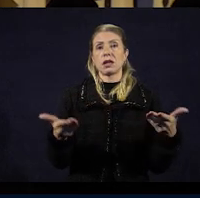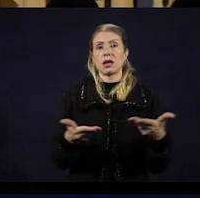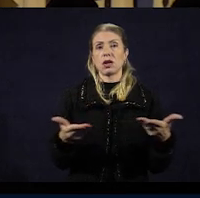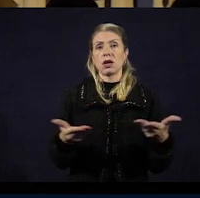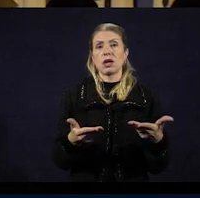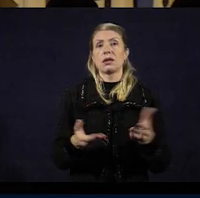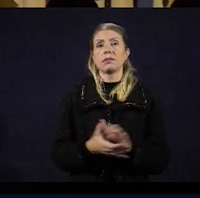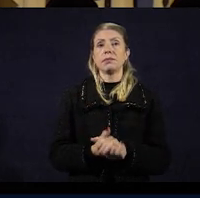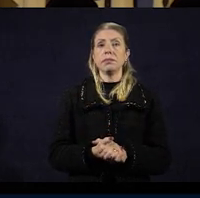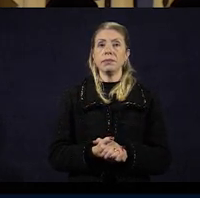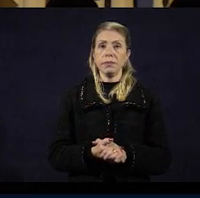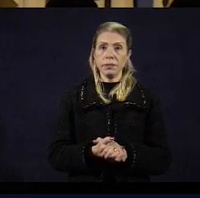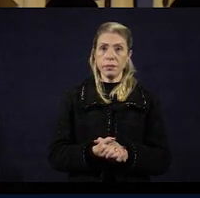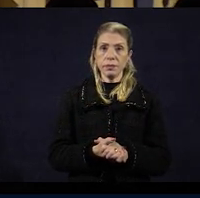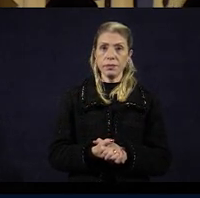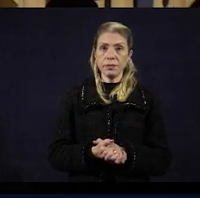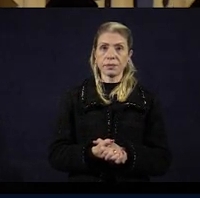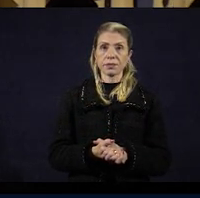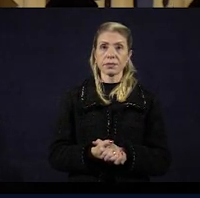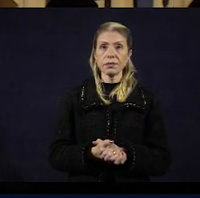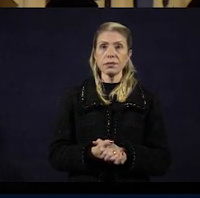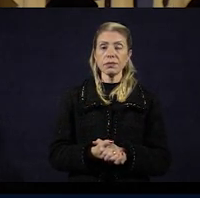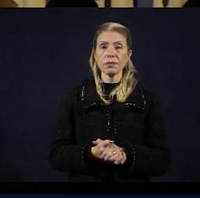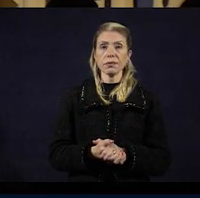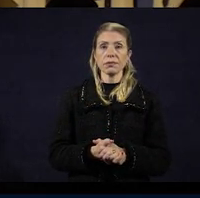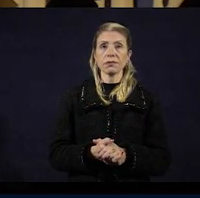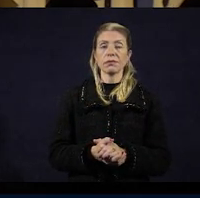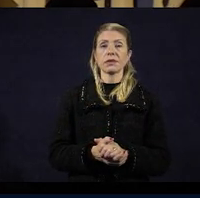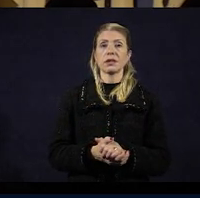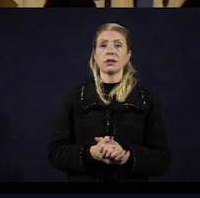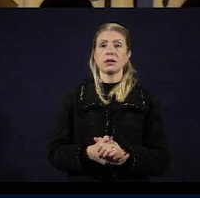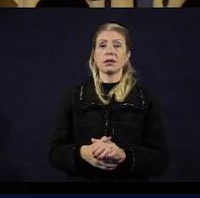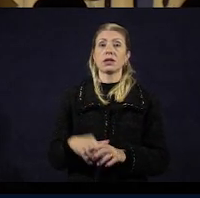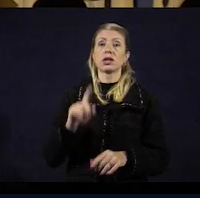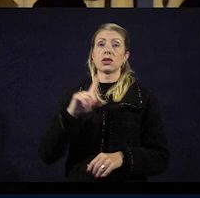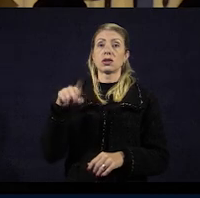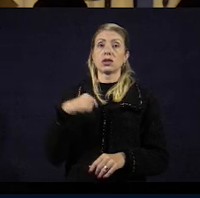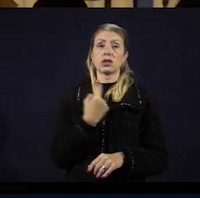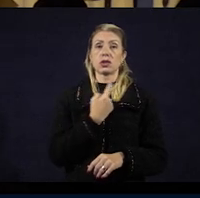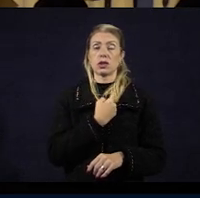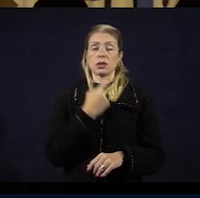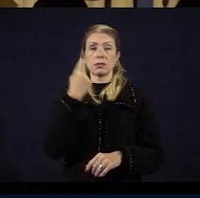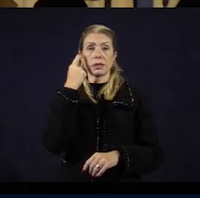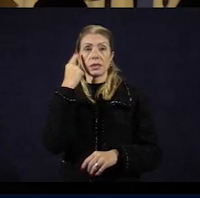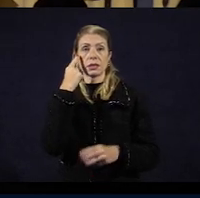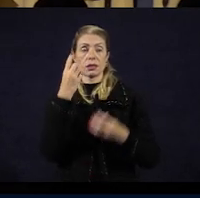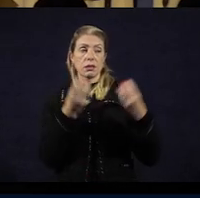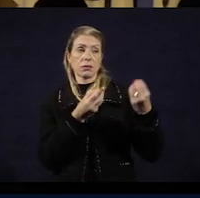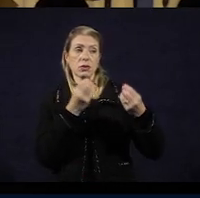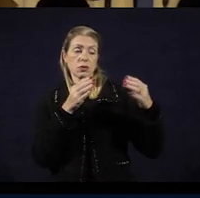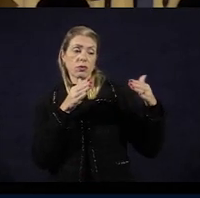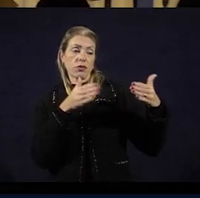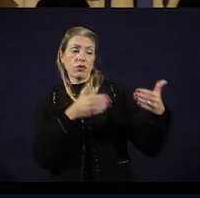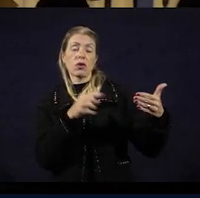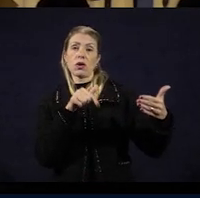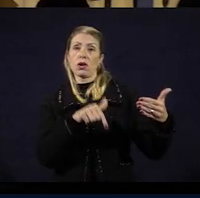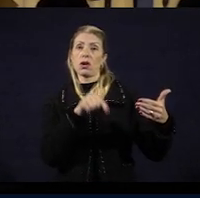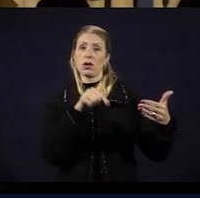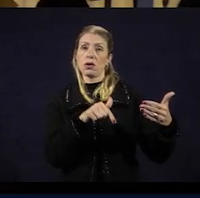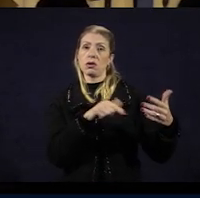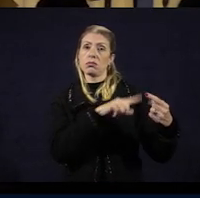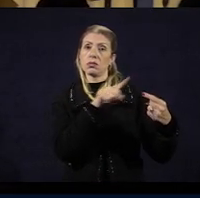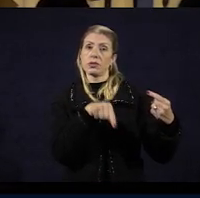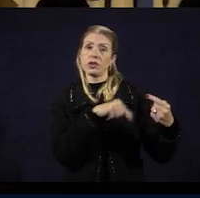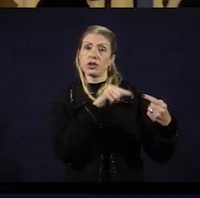quando a gente olha a tecnologia um dos focos que nós temos abordada essa questão